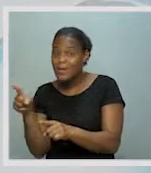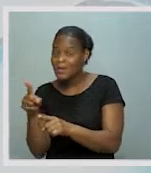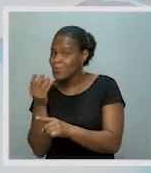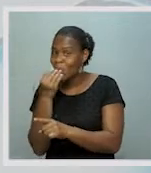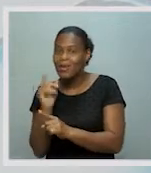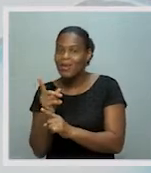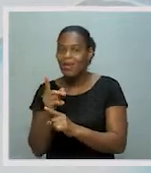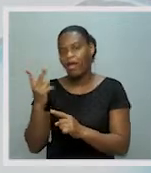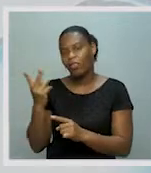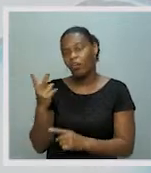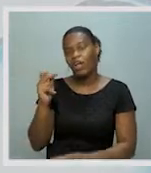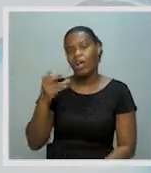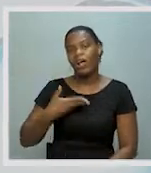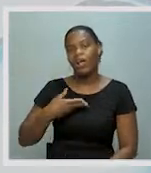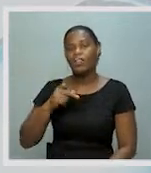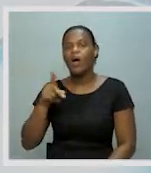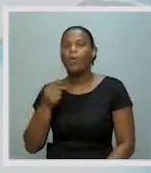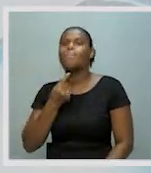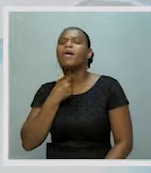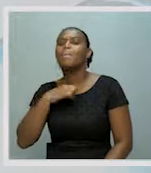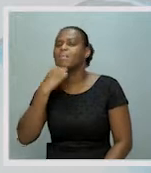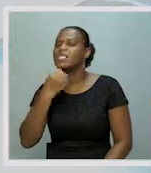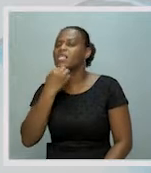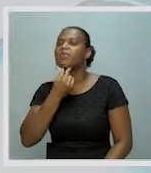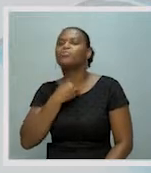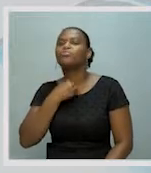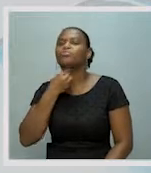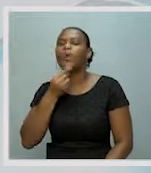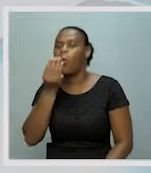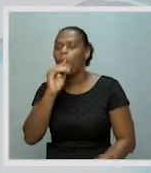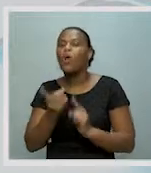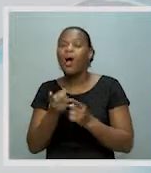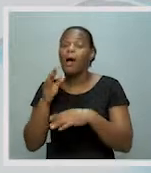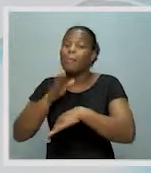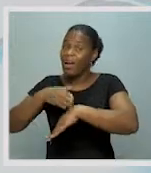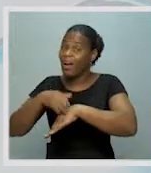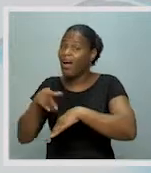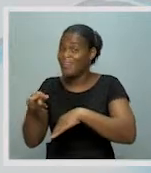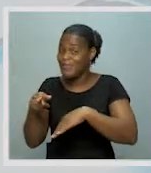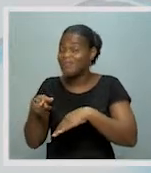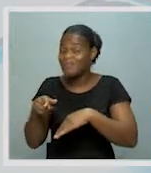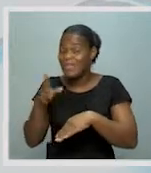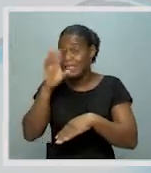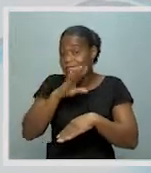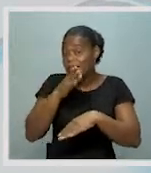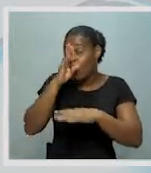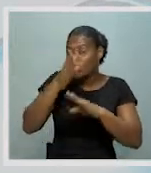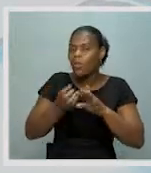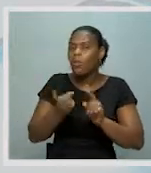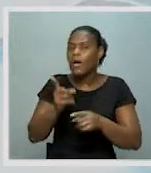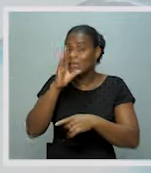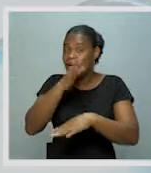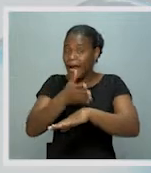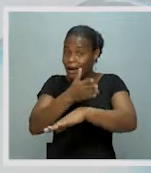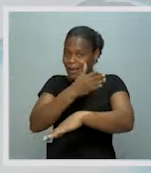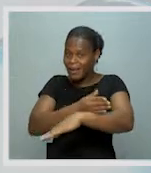Adão e Eva fizeram? Comeram, ou seja, pecaram. E o que aconteceu? Se antes, né, o